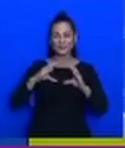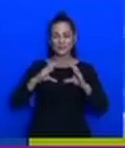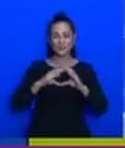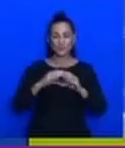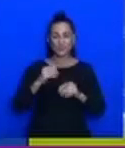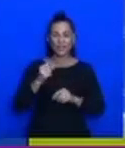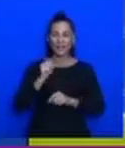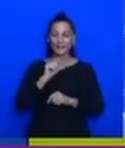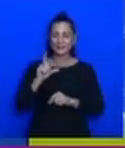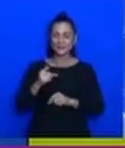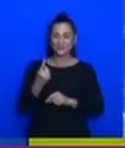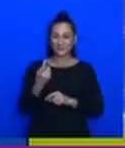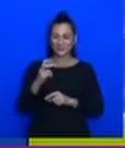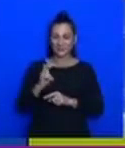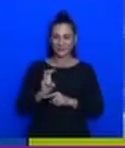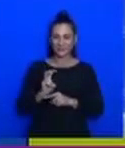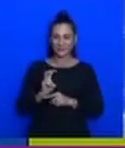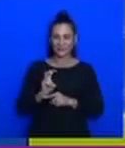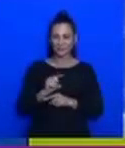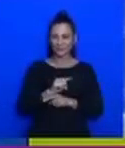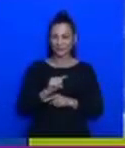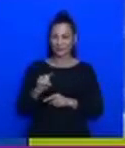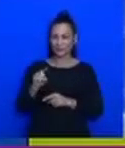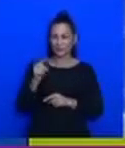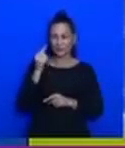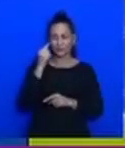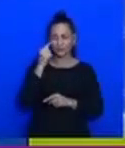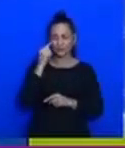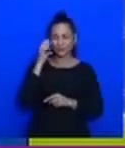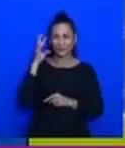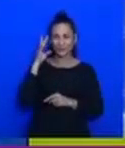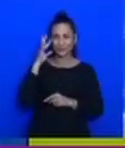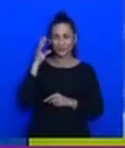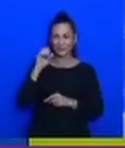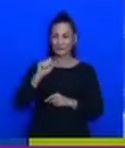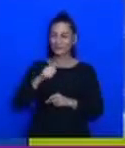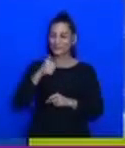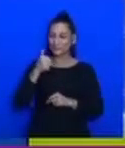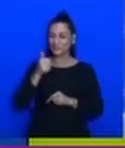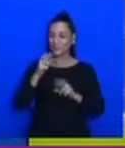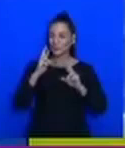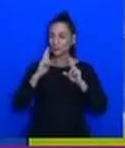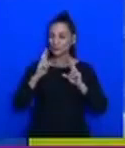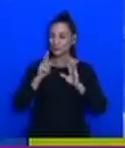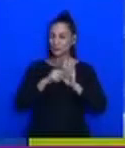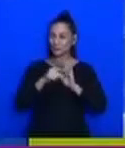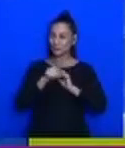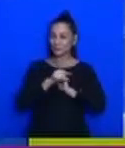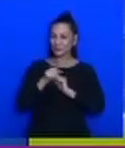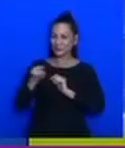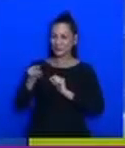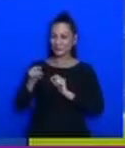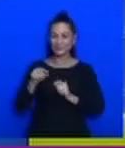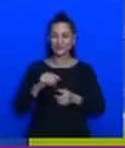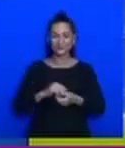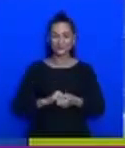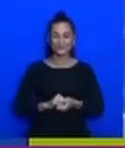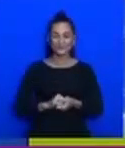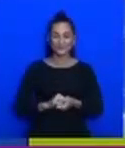Azul 15. E você com pensamento positivo, hein? Tô na torcida por você.